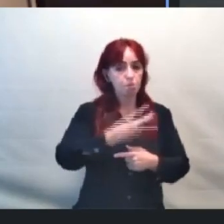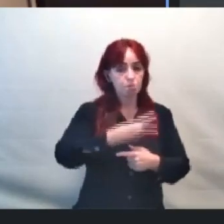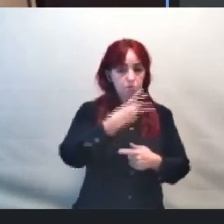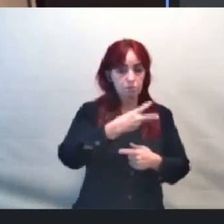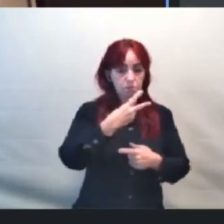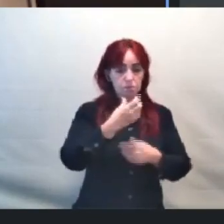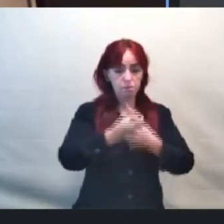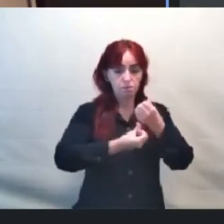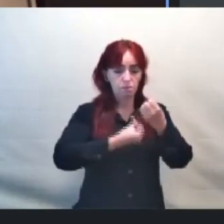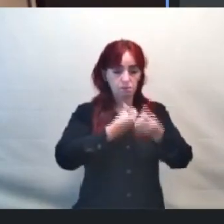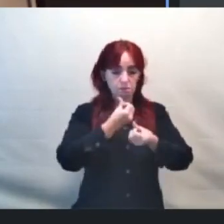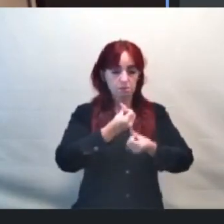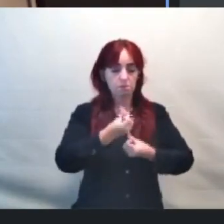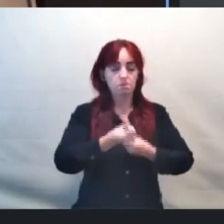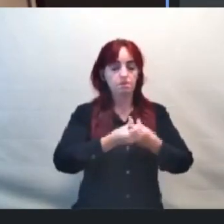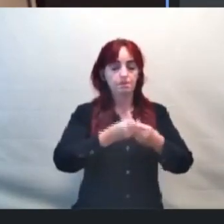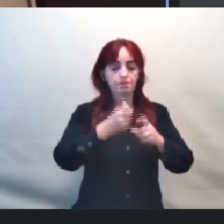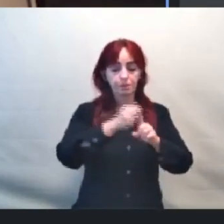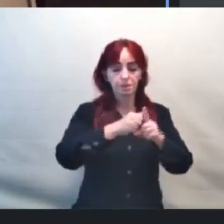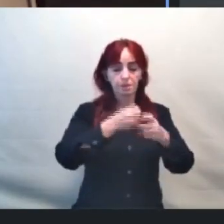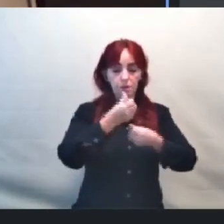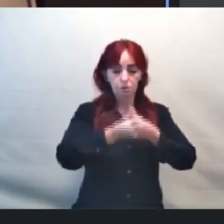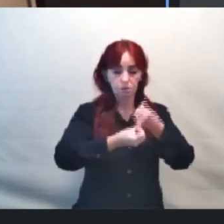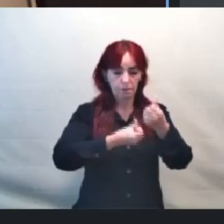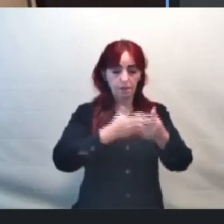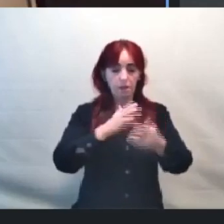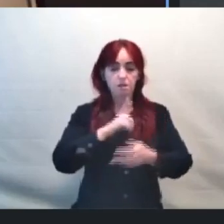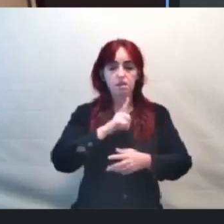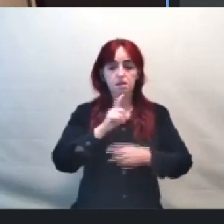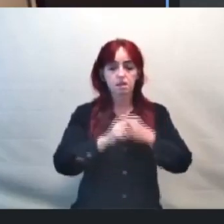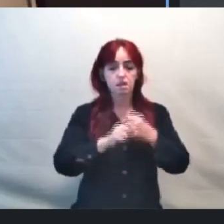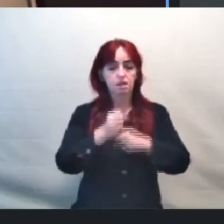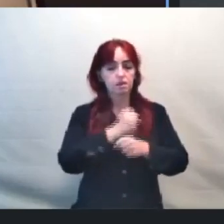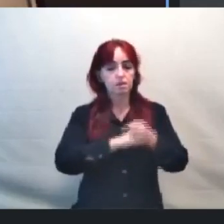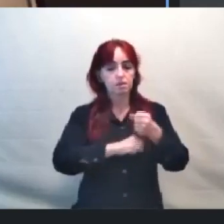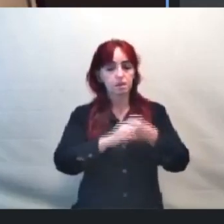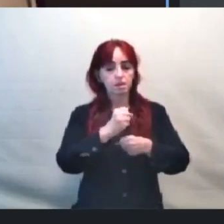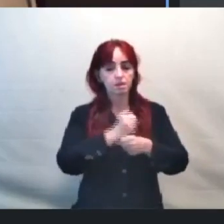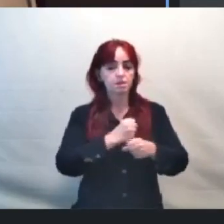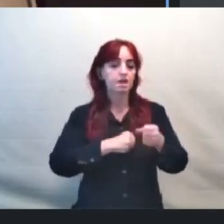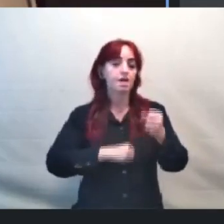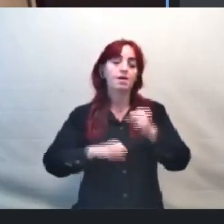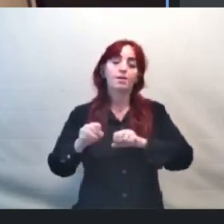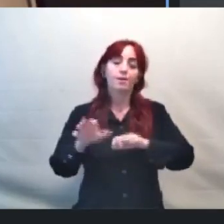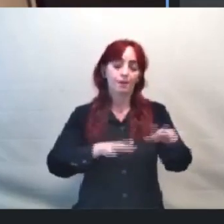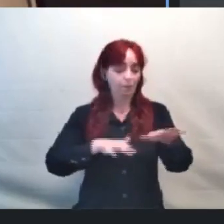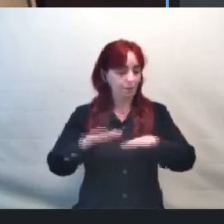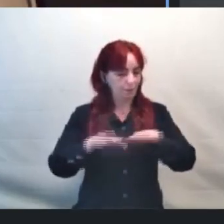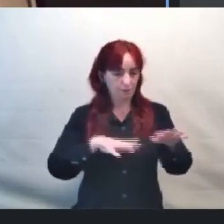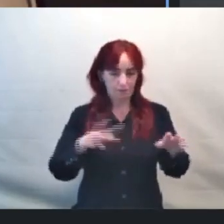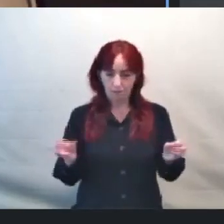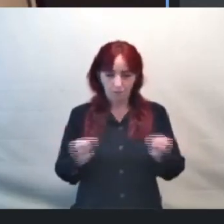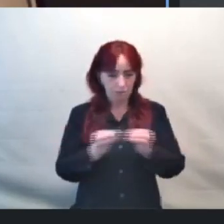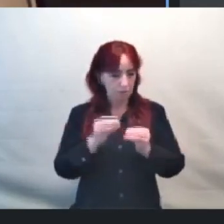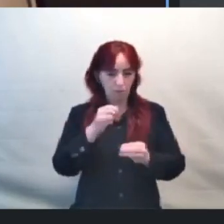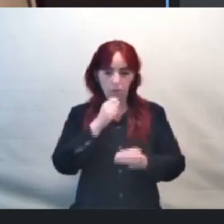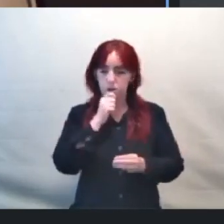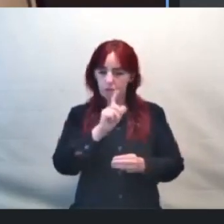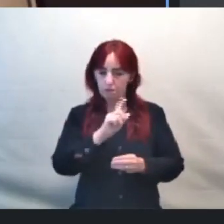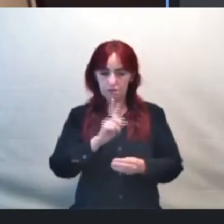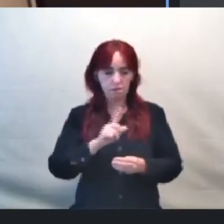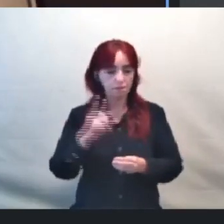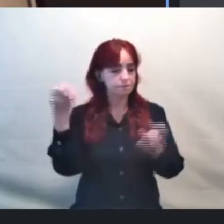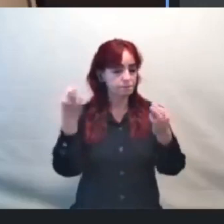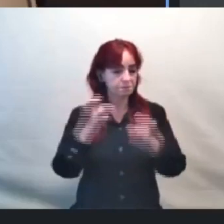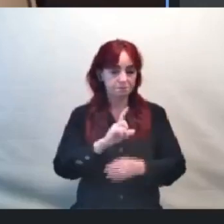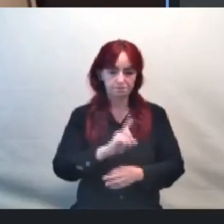As licitações que faríamos para essa aquisição não foram concluídas, não deram certo. Não